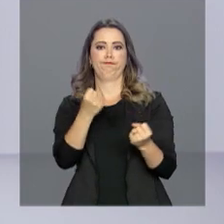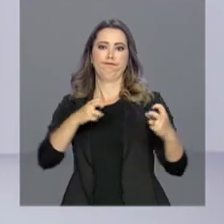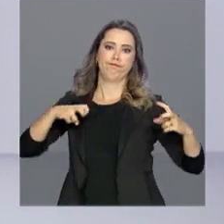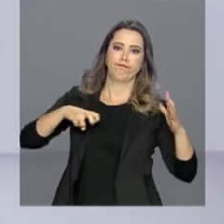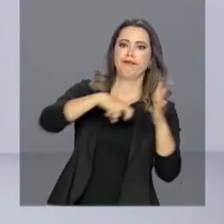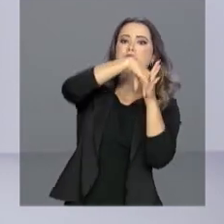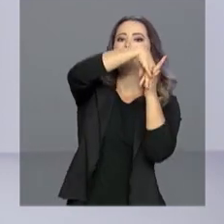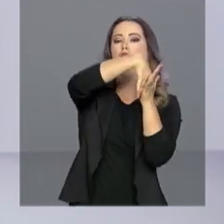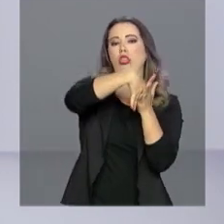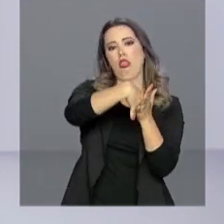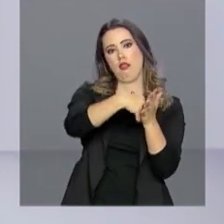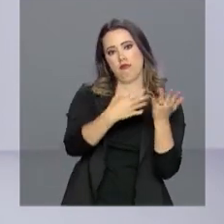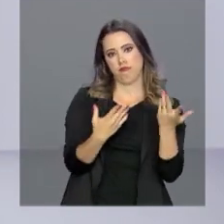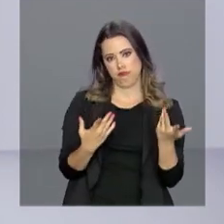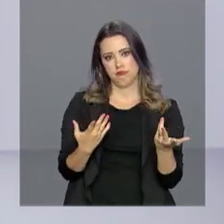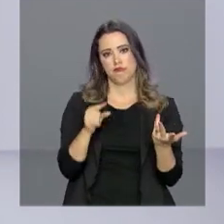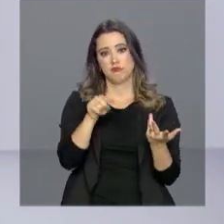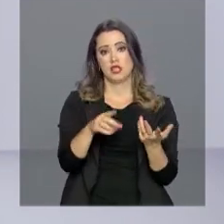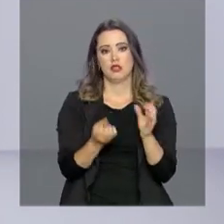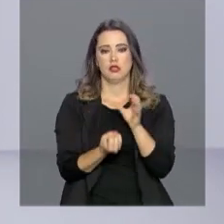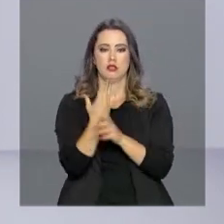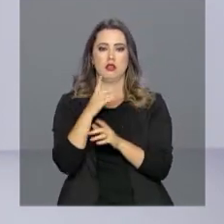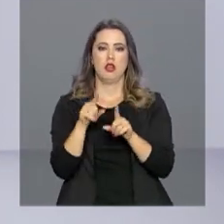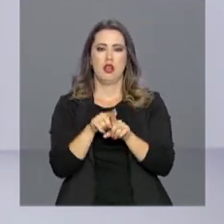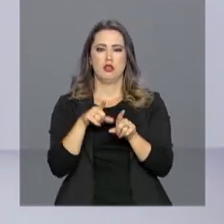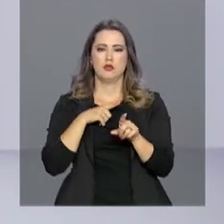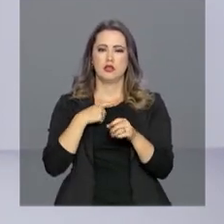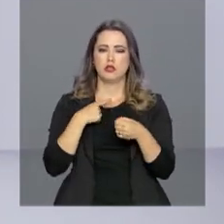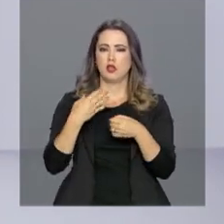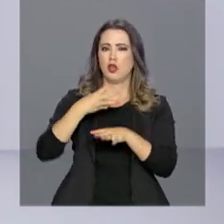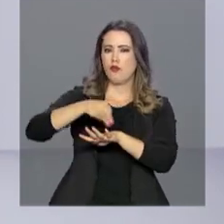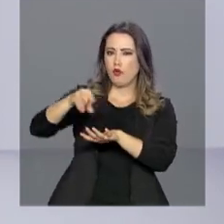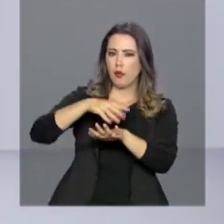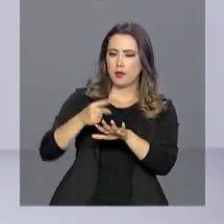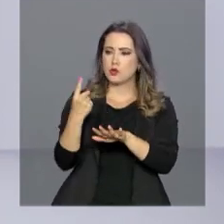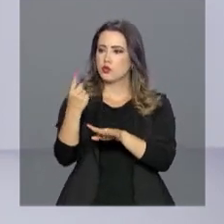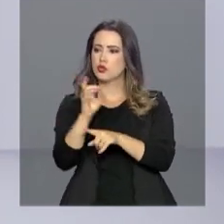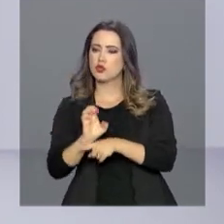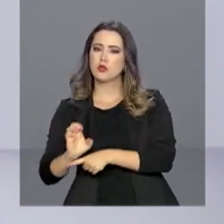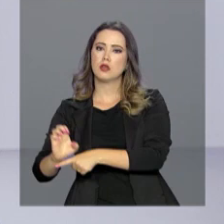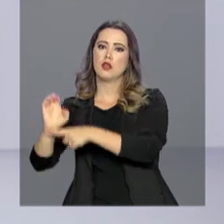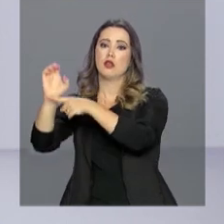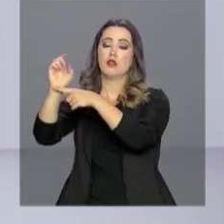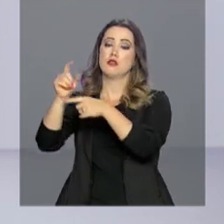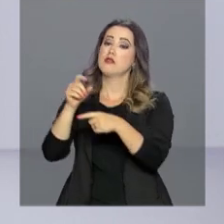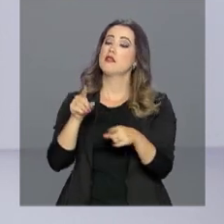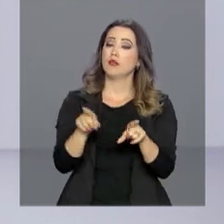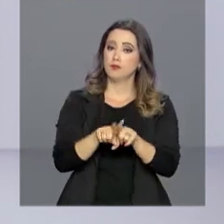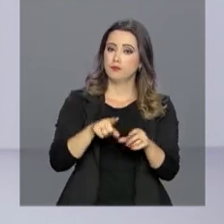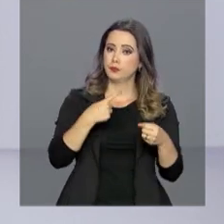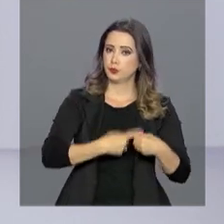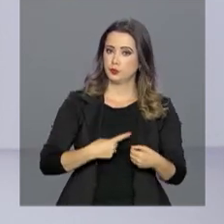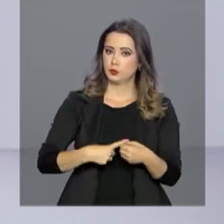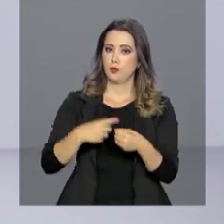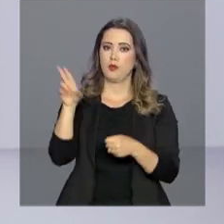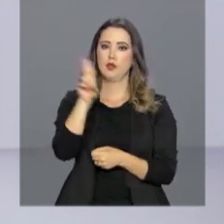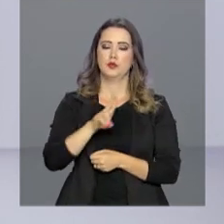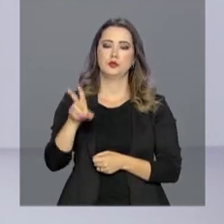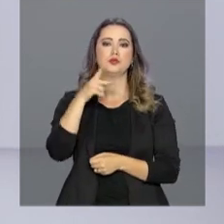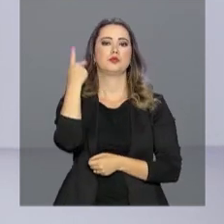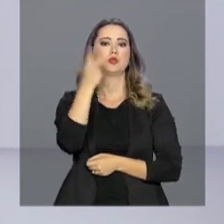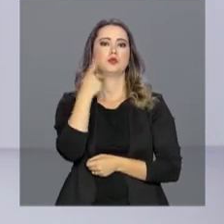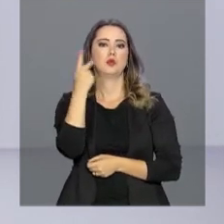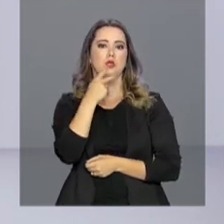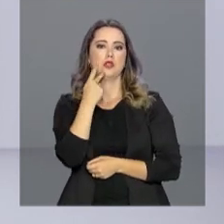está a criação de um banco de dados com informações de estados e municípios os dados serão usados na criação de políticas